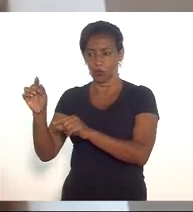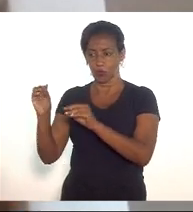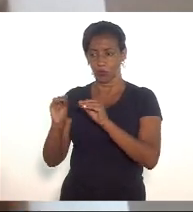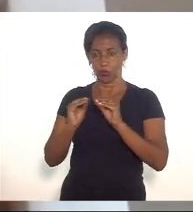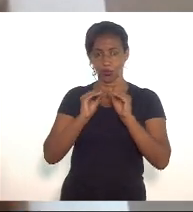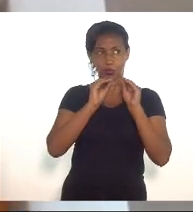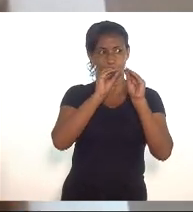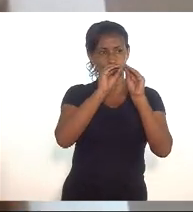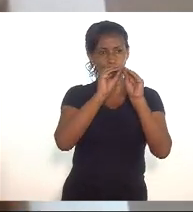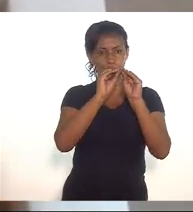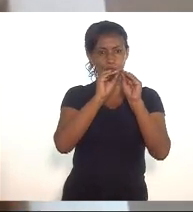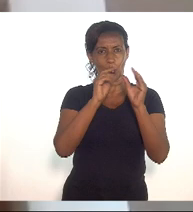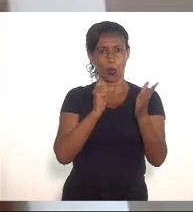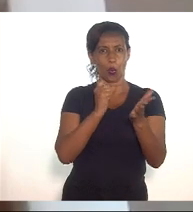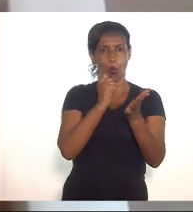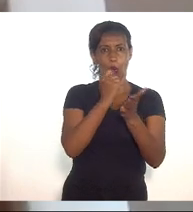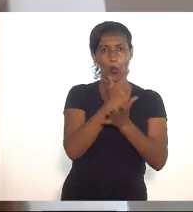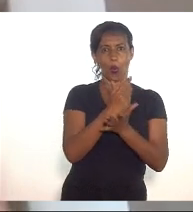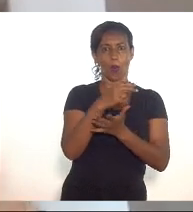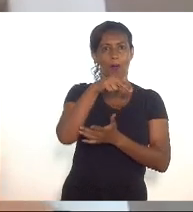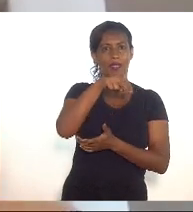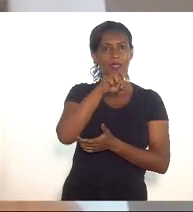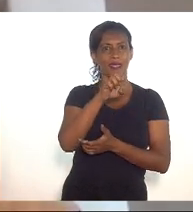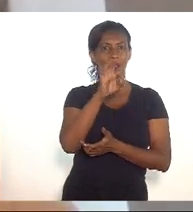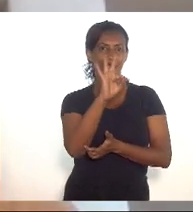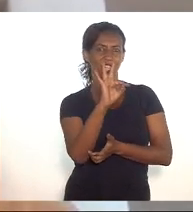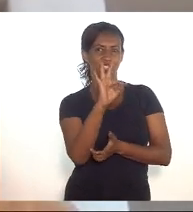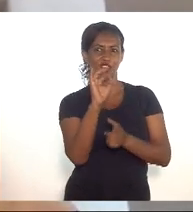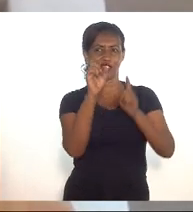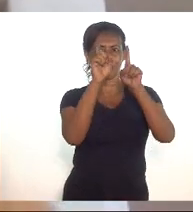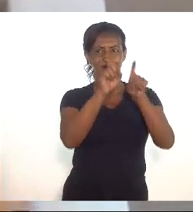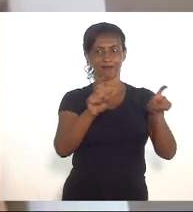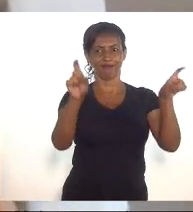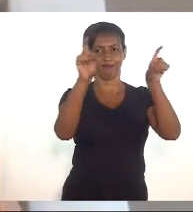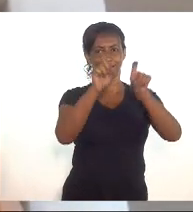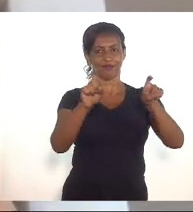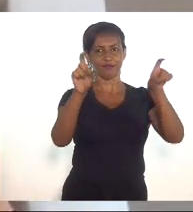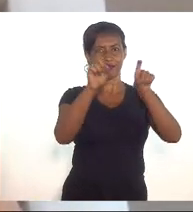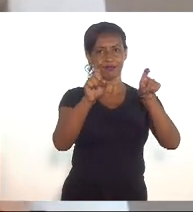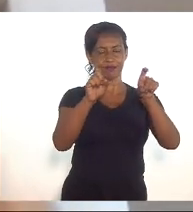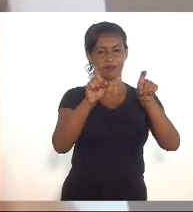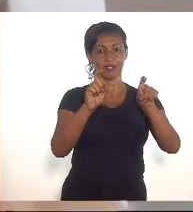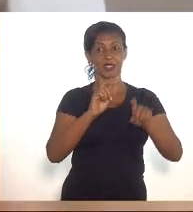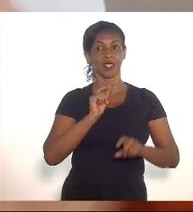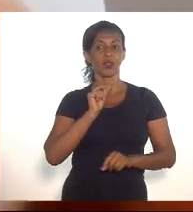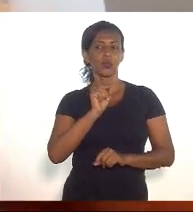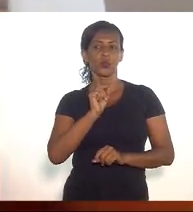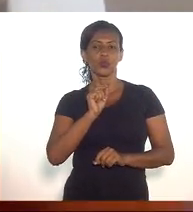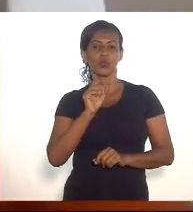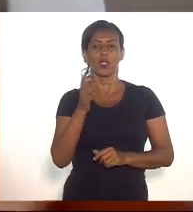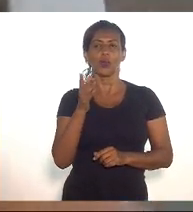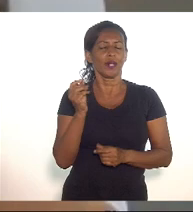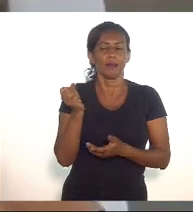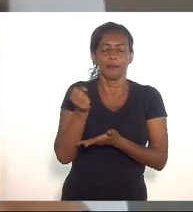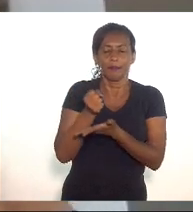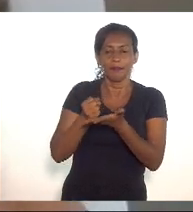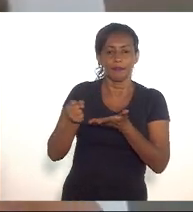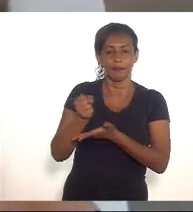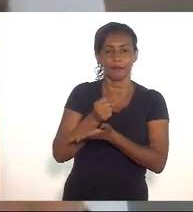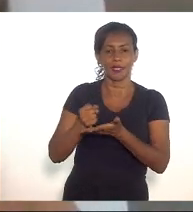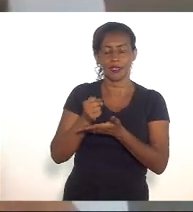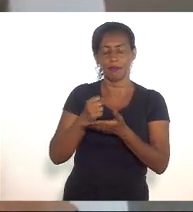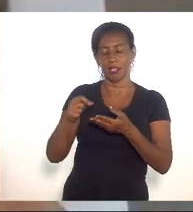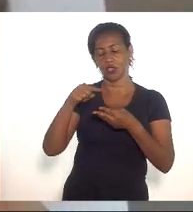de aquisição do Comprasnet, que é o que a gente está colocando. Então, isso significa, basicamente,